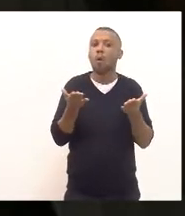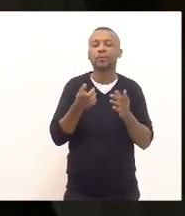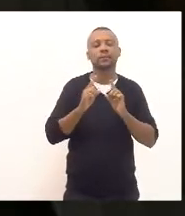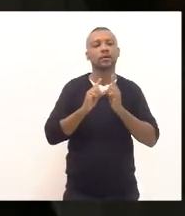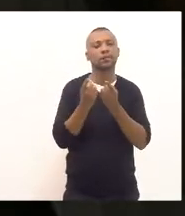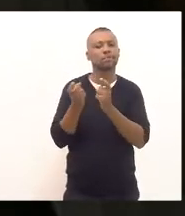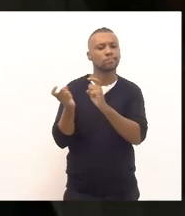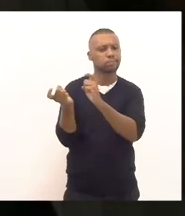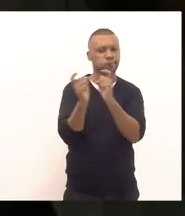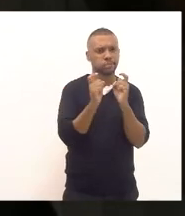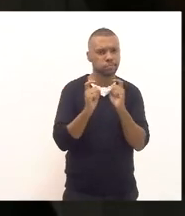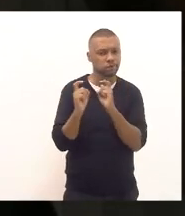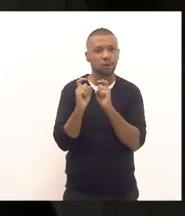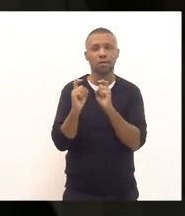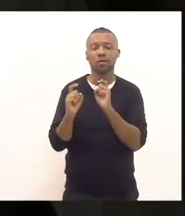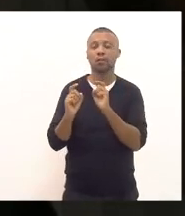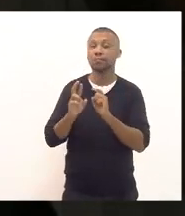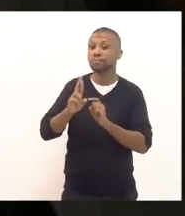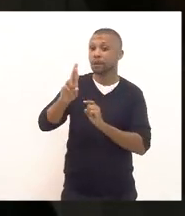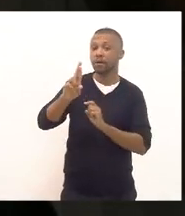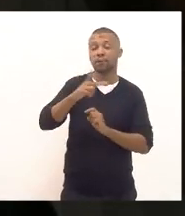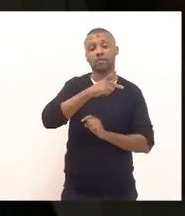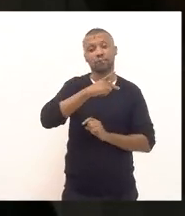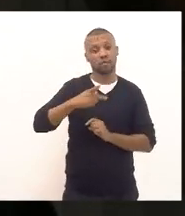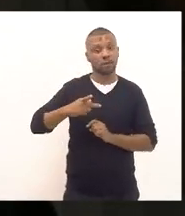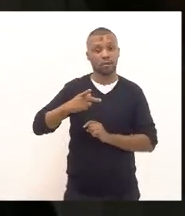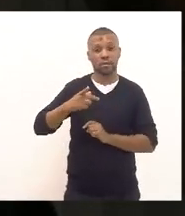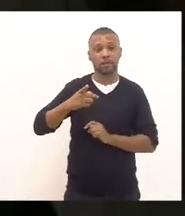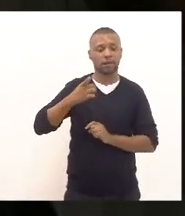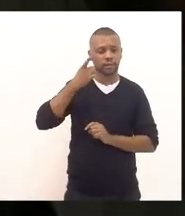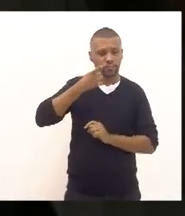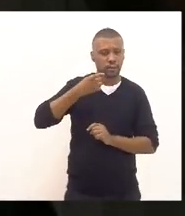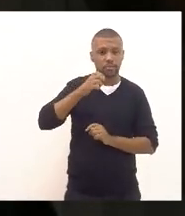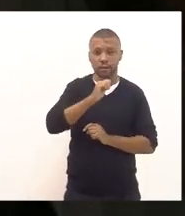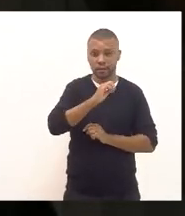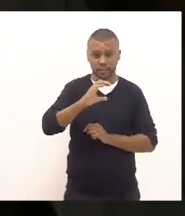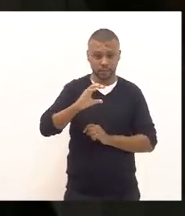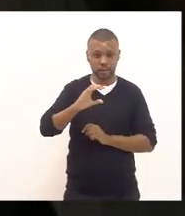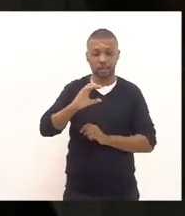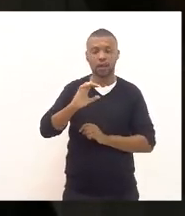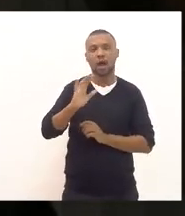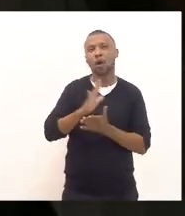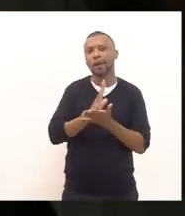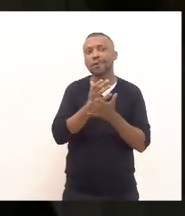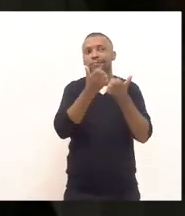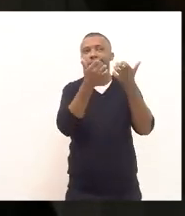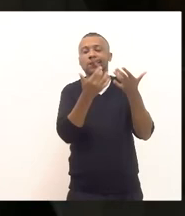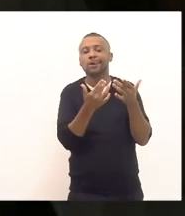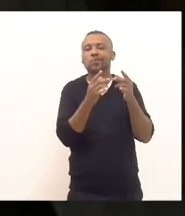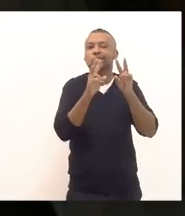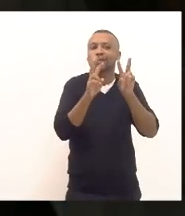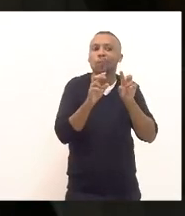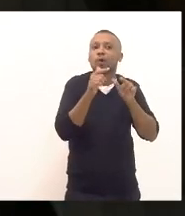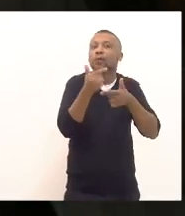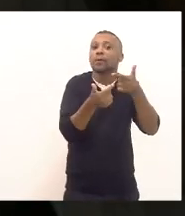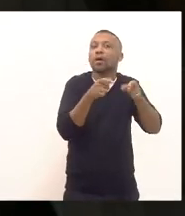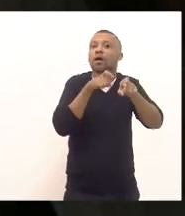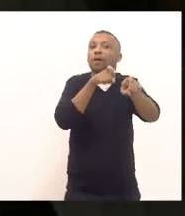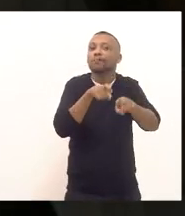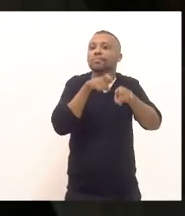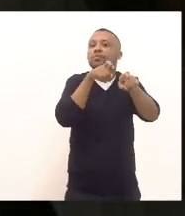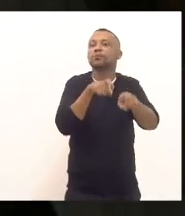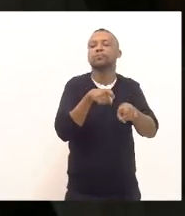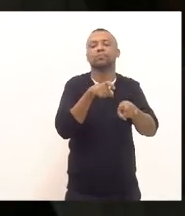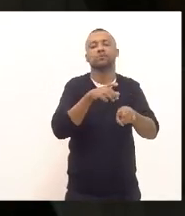reunião presidida pelo Deputado André Ceciliano é um alguém falando por trabalhadores agrícolas setor